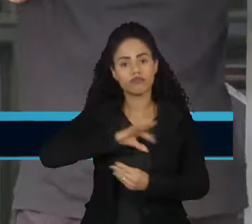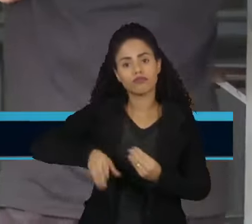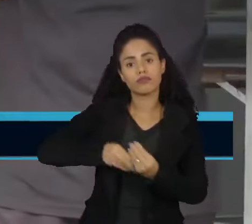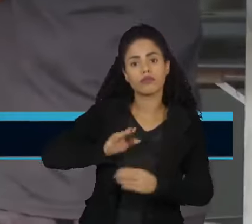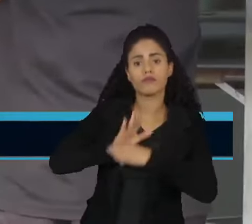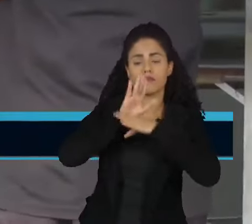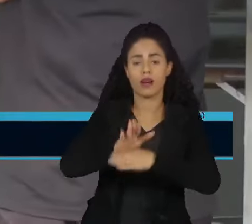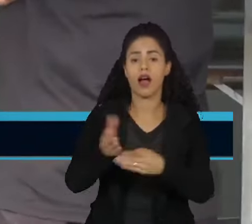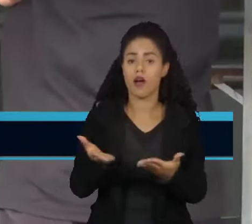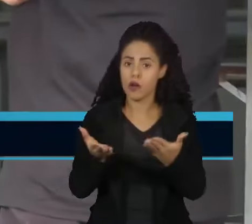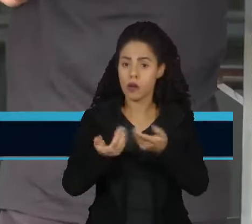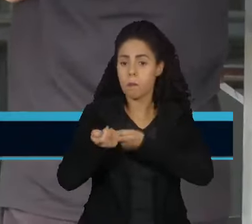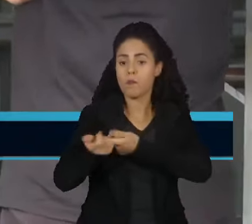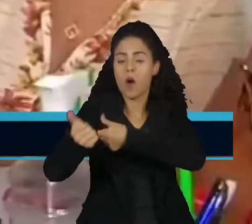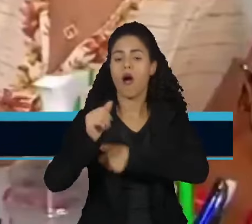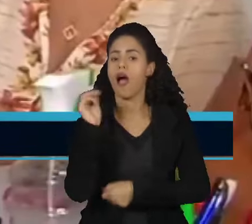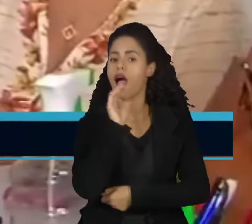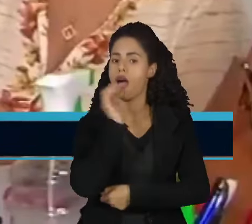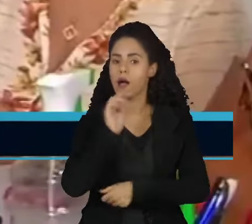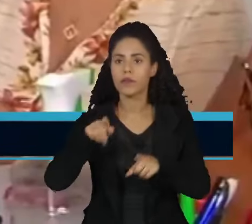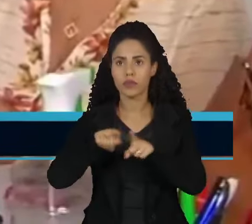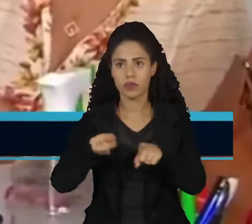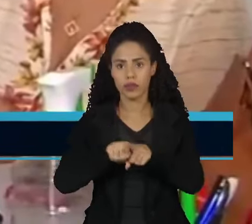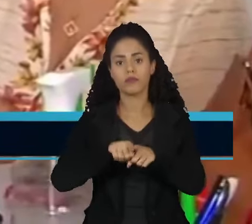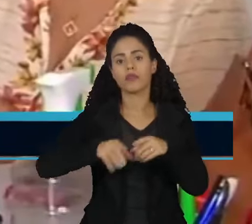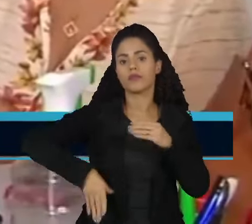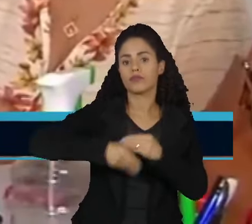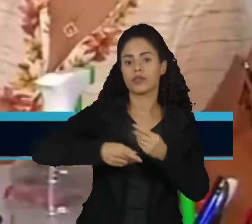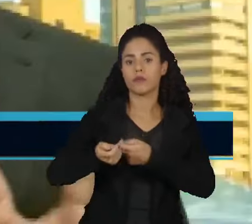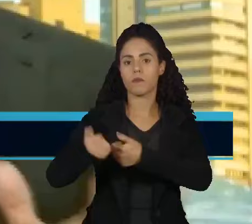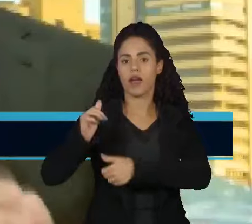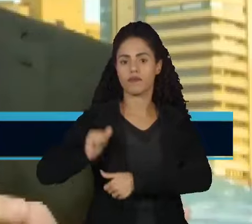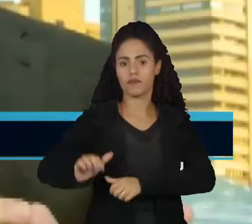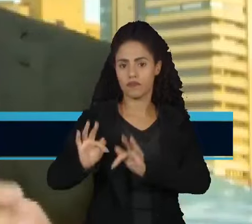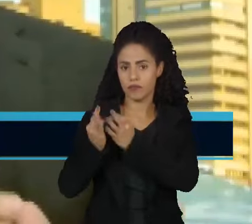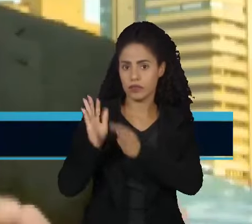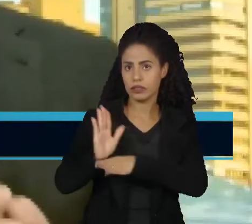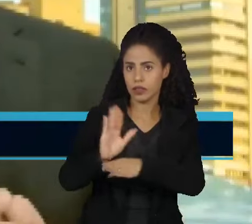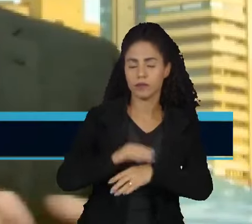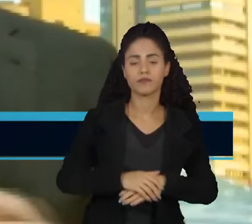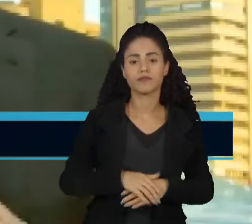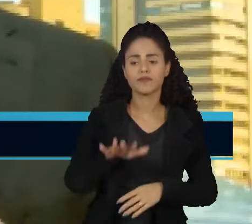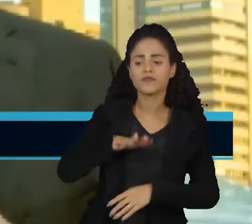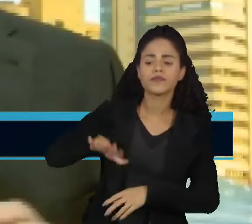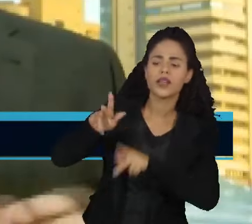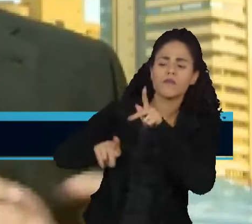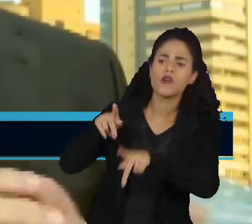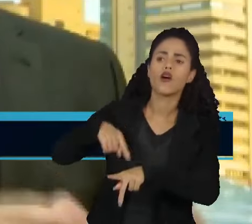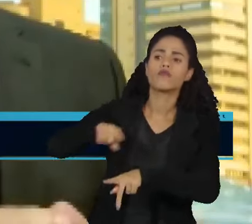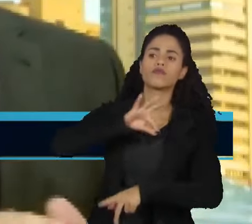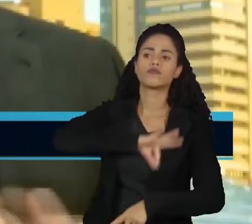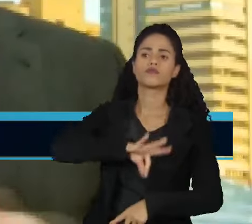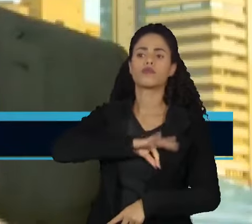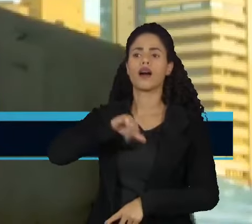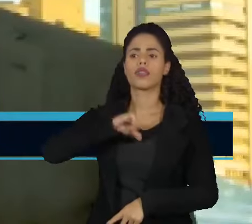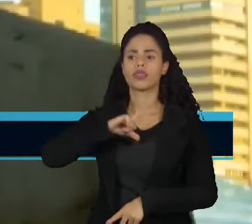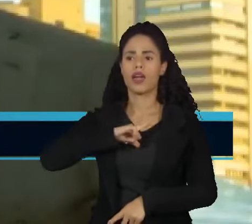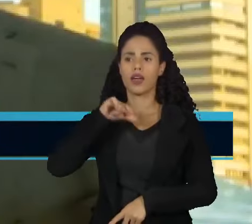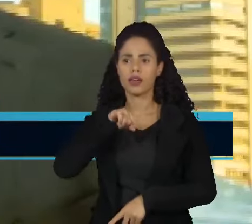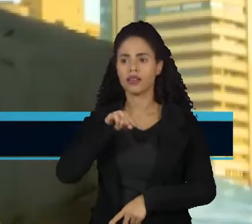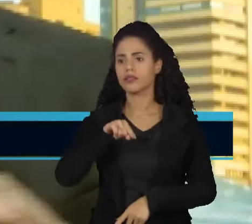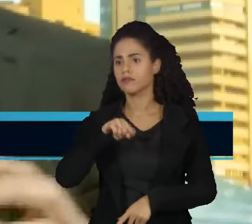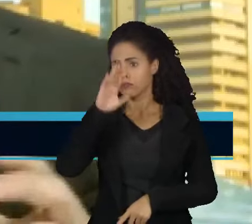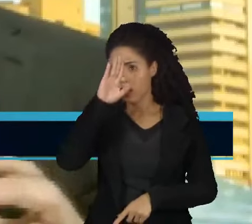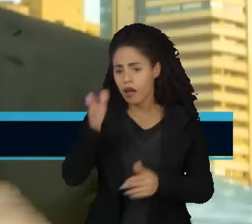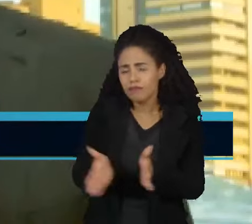período, como o auxílio emergencial e o incremento no Bolsa Família. Pessoas com esse nível de renda, especialmente os